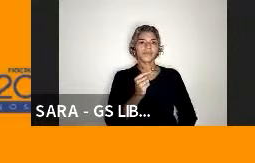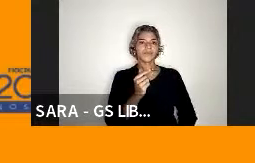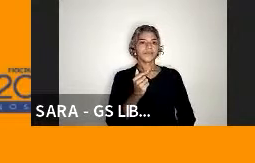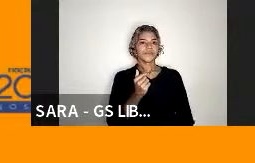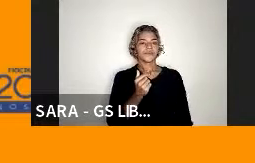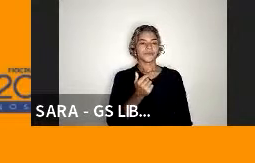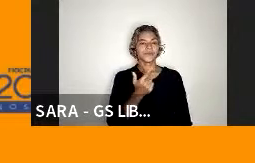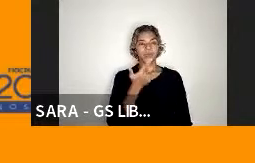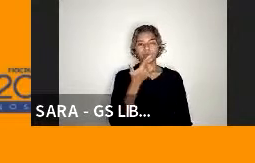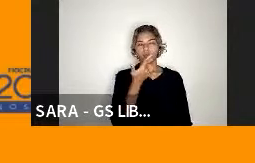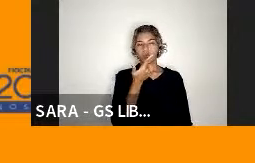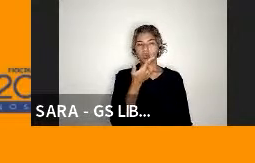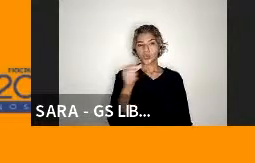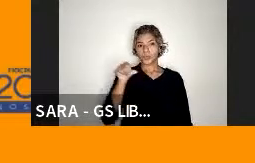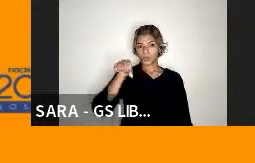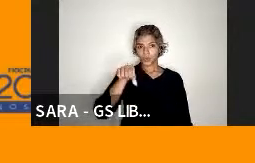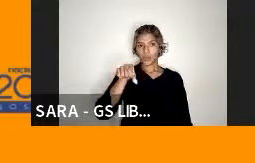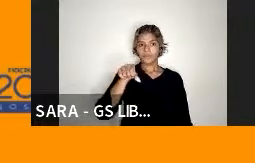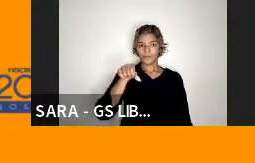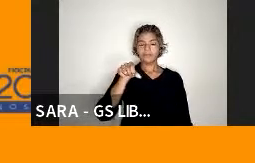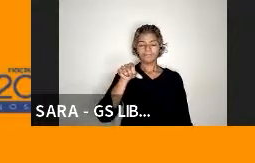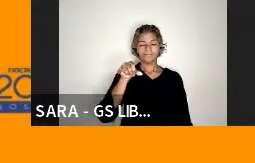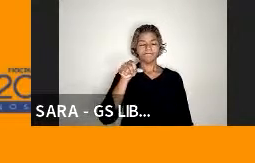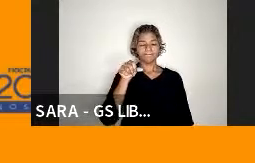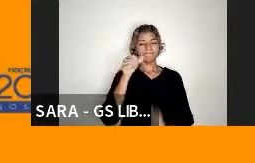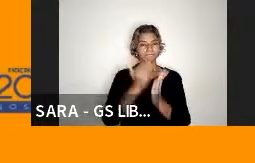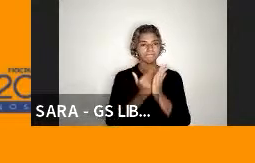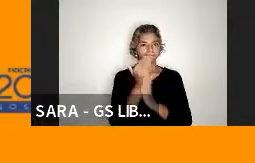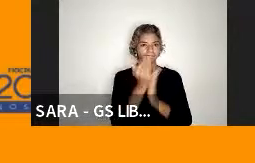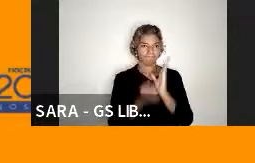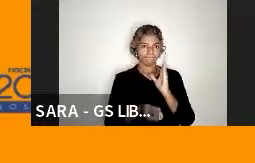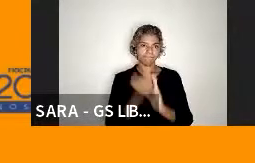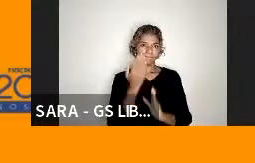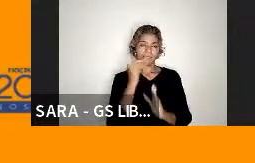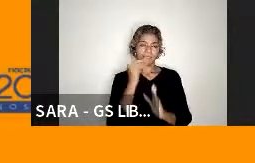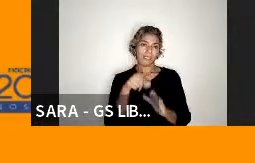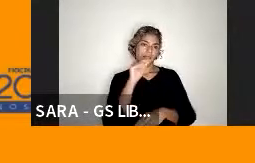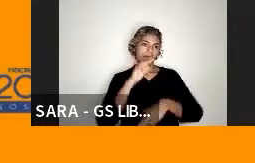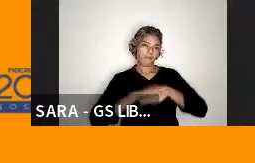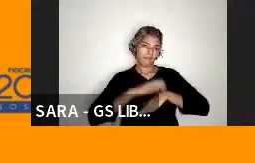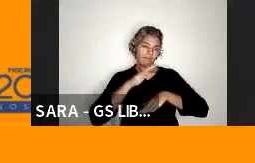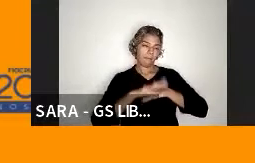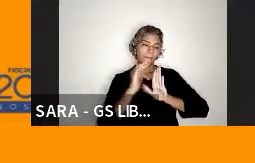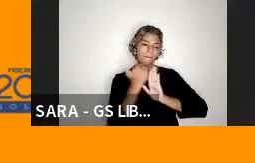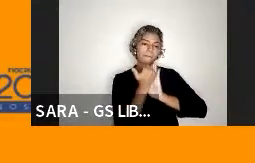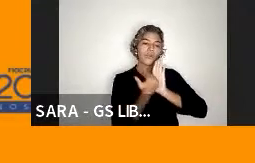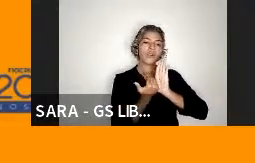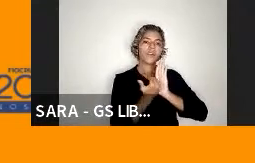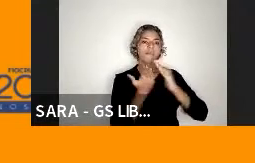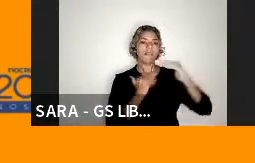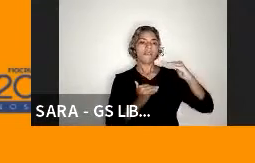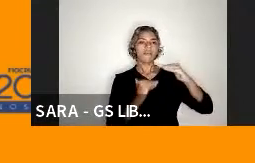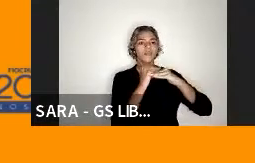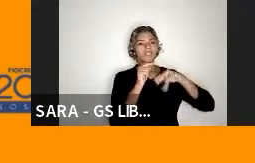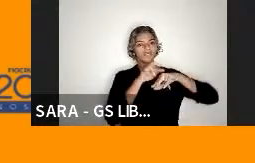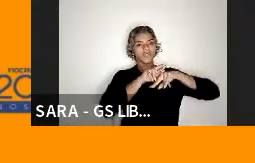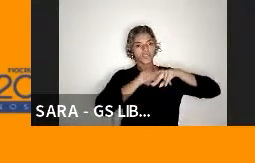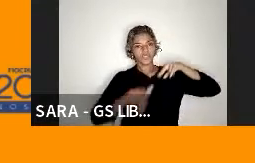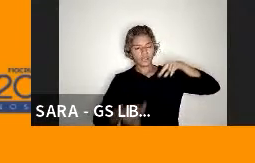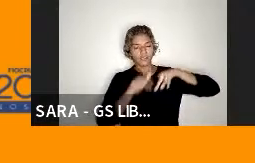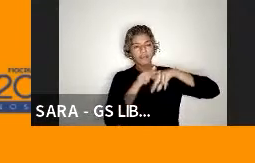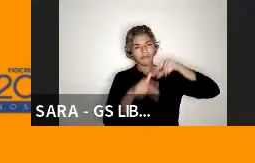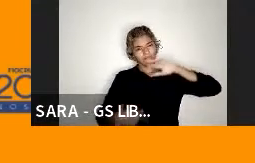em 2009, a partir de uma iniciativa, né, de um programa para a equidade de gênero, inicialmente, que foi proposto pela